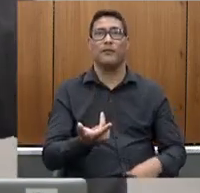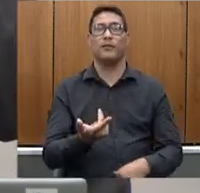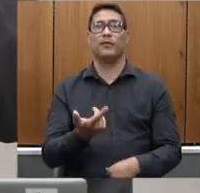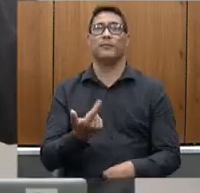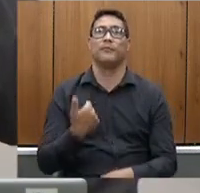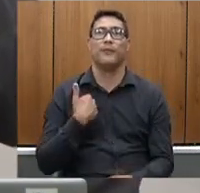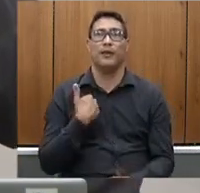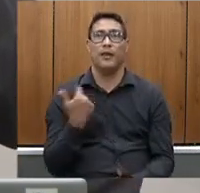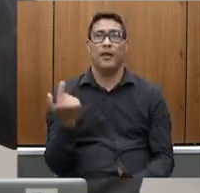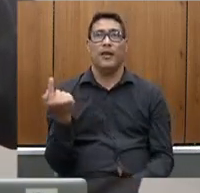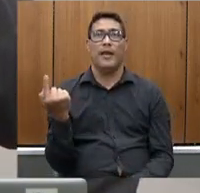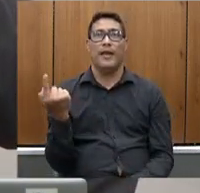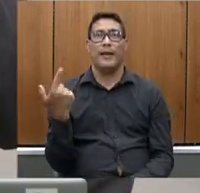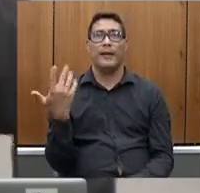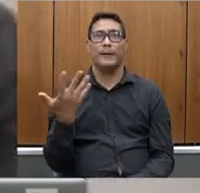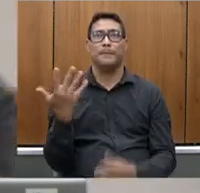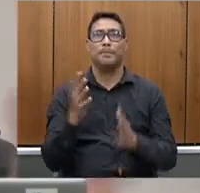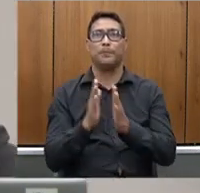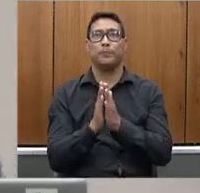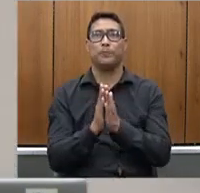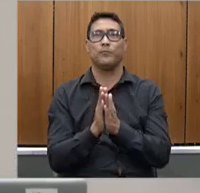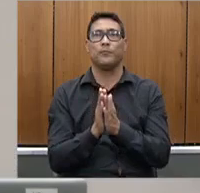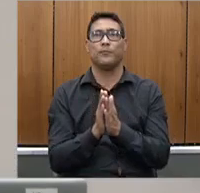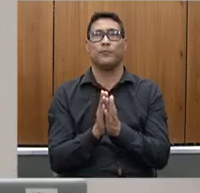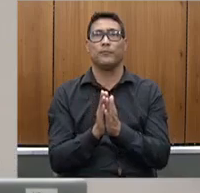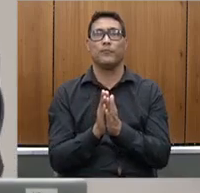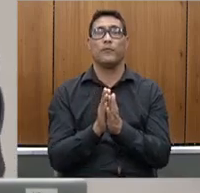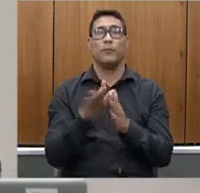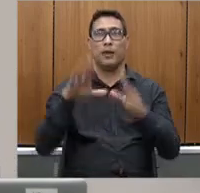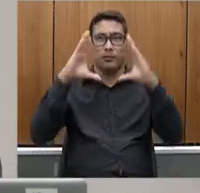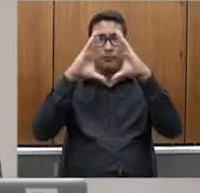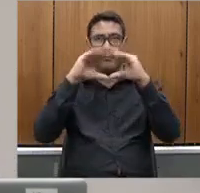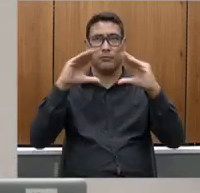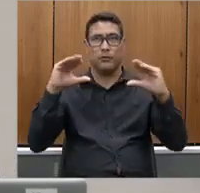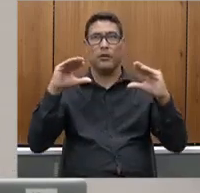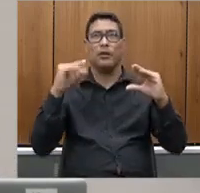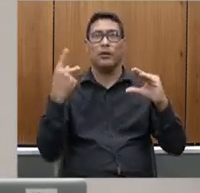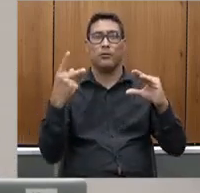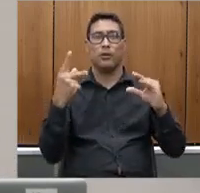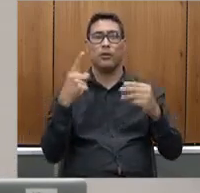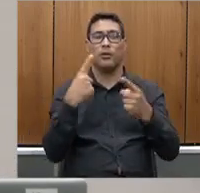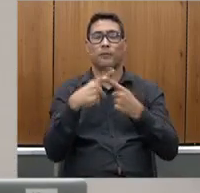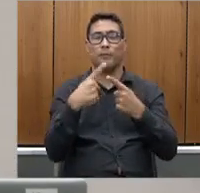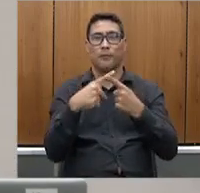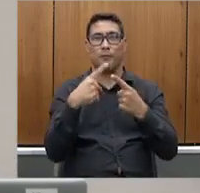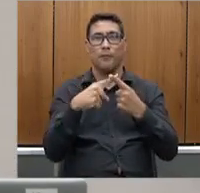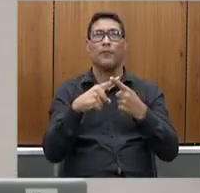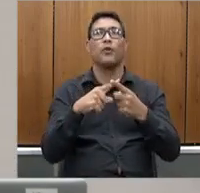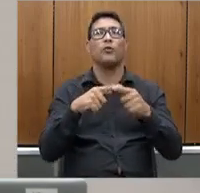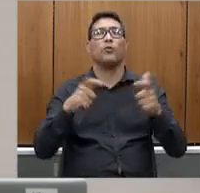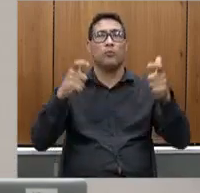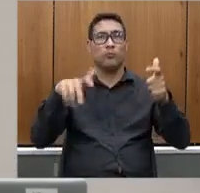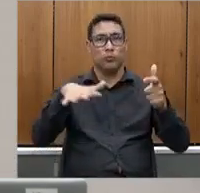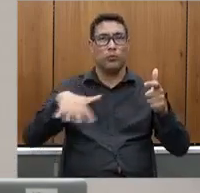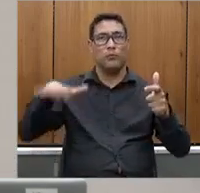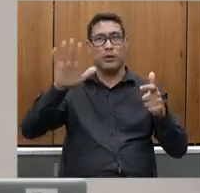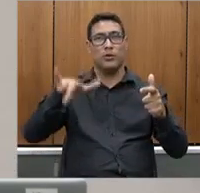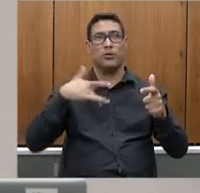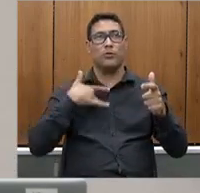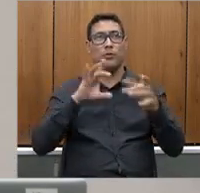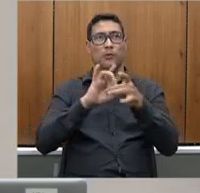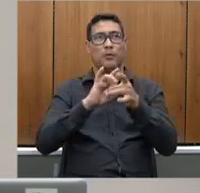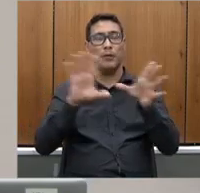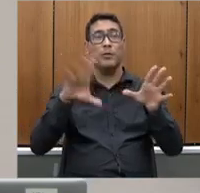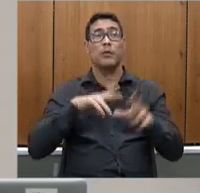mas eu diria mais tranquila né João é por causa do ambiente que não se permite mas